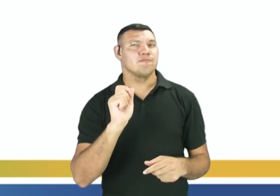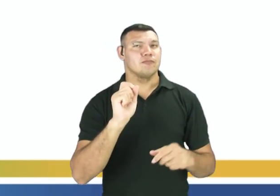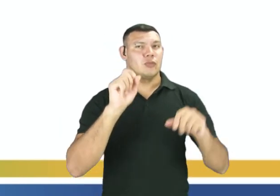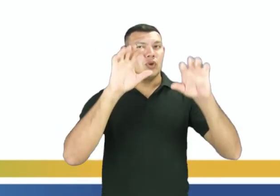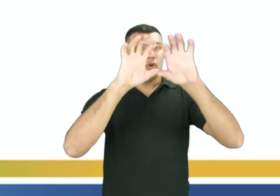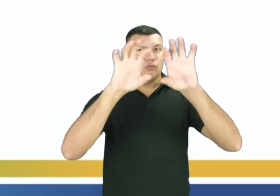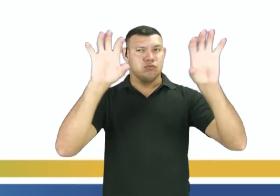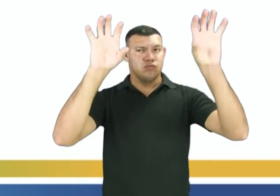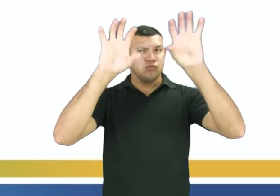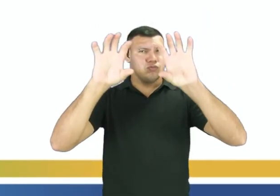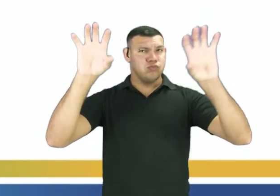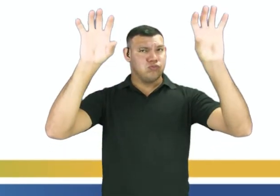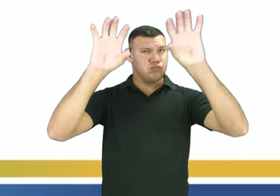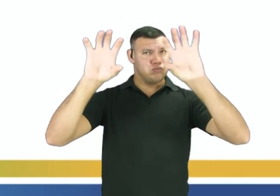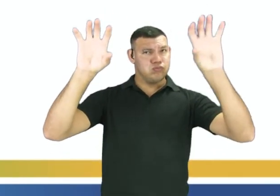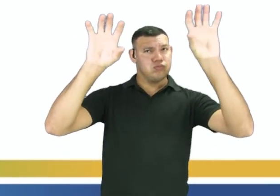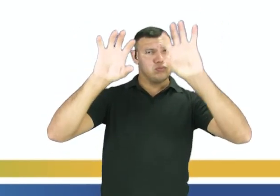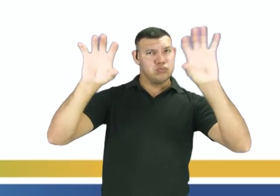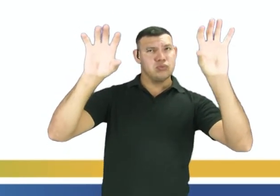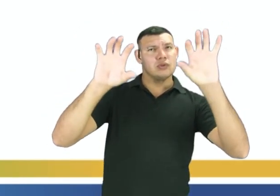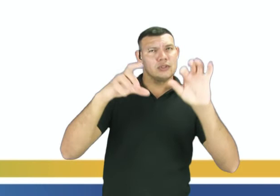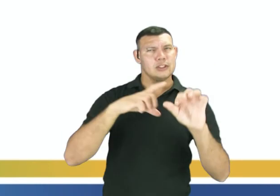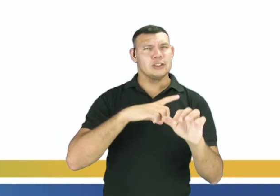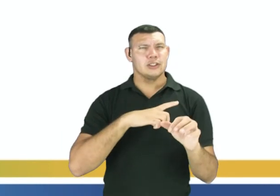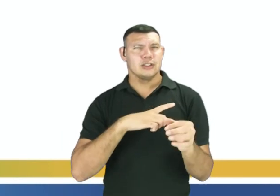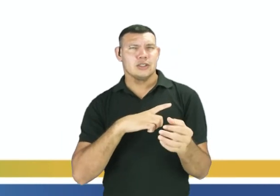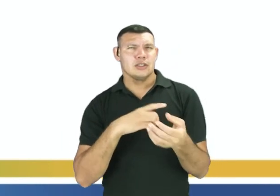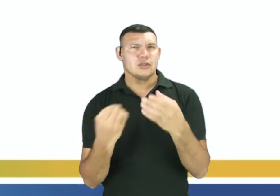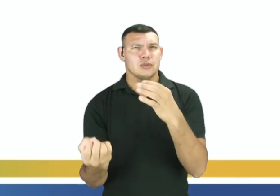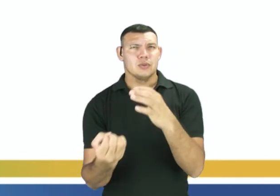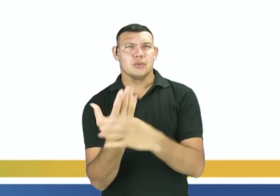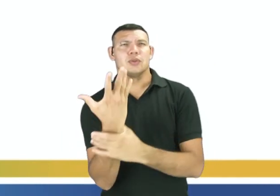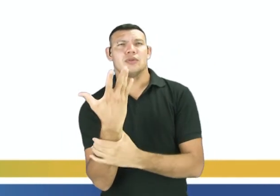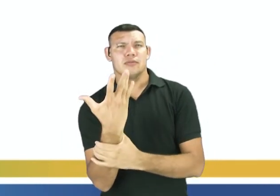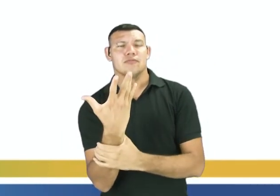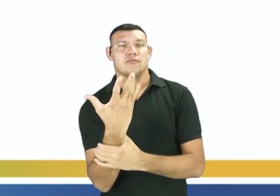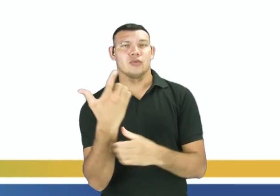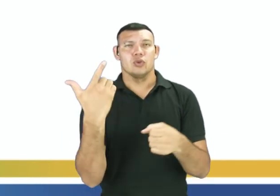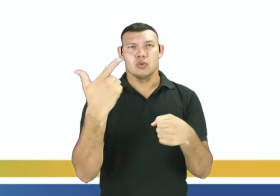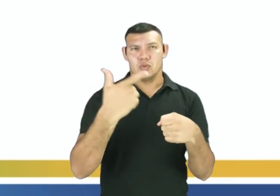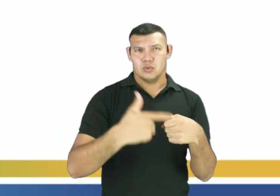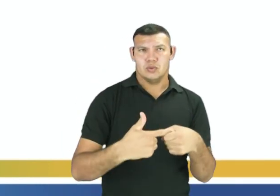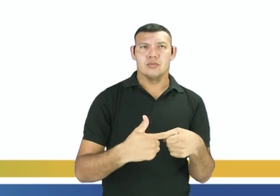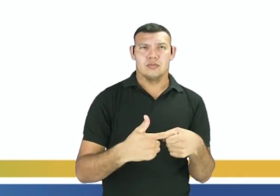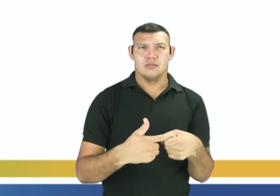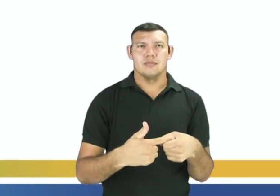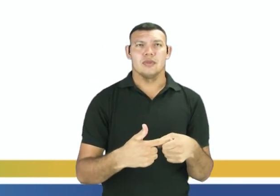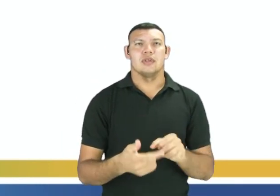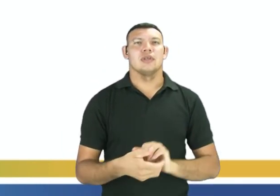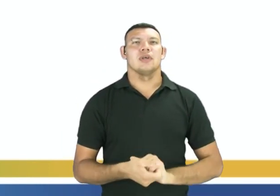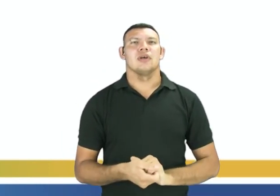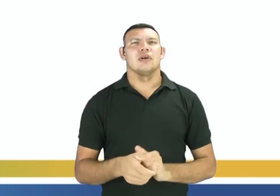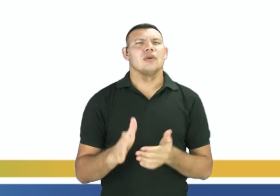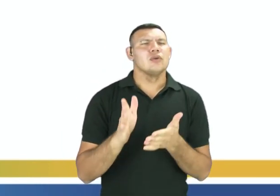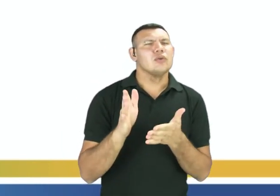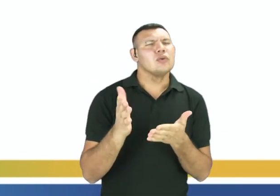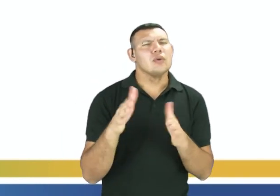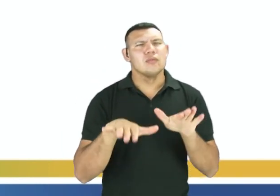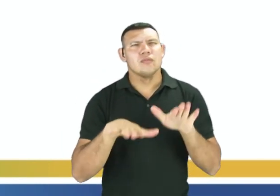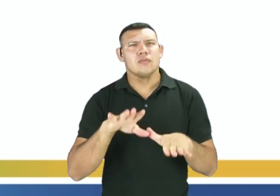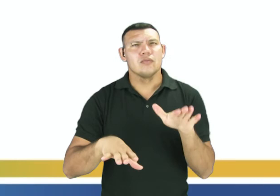poluentes. Considerando a obtenção e o consumo desses biocombustíveis, a transformação química